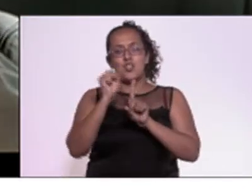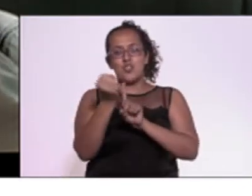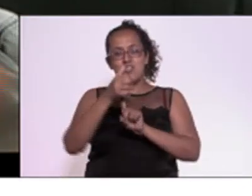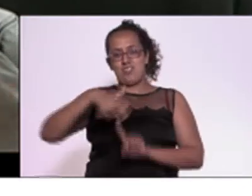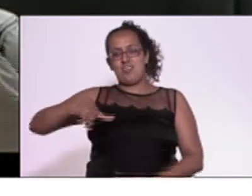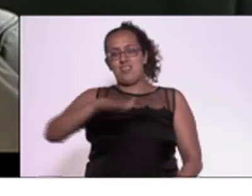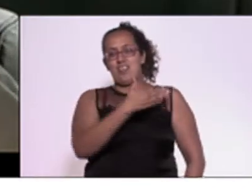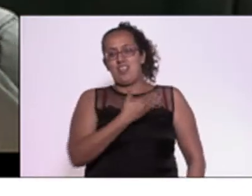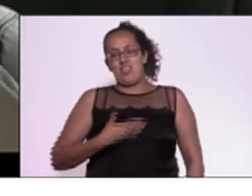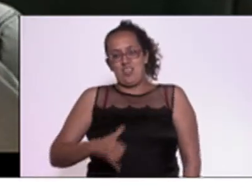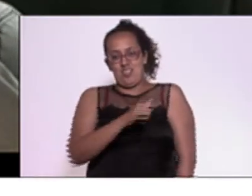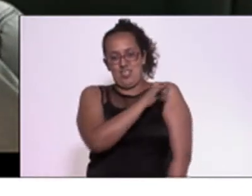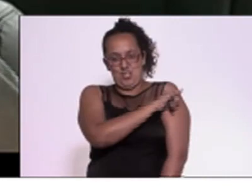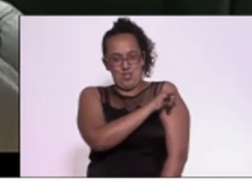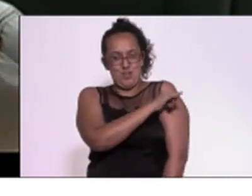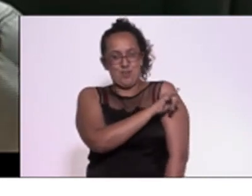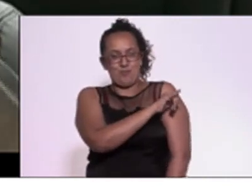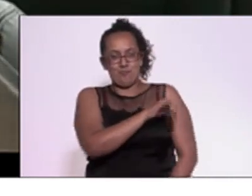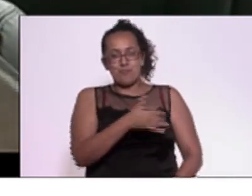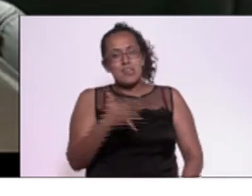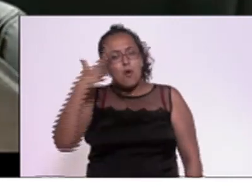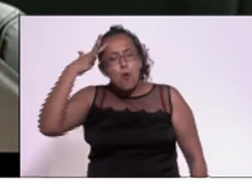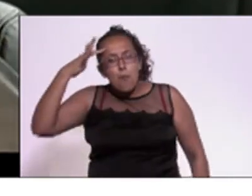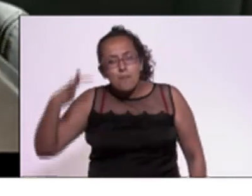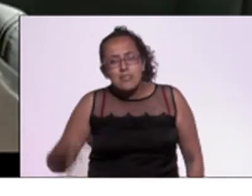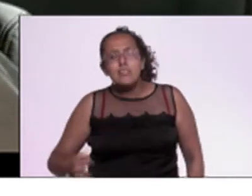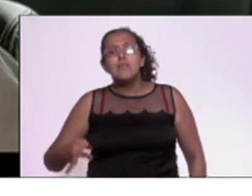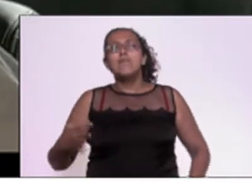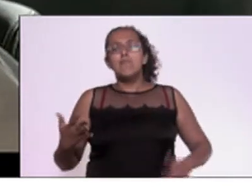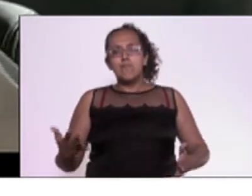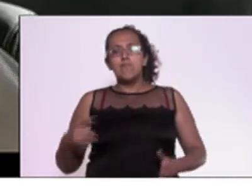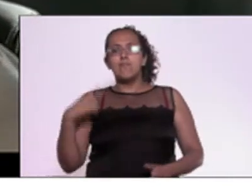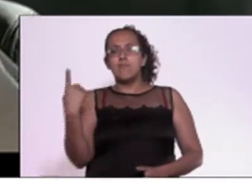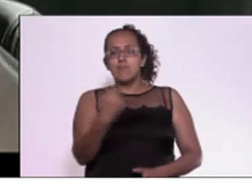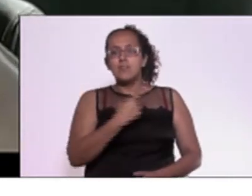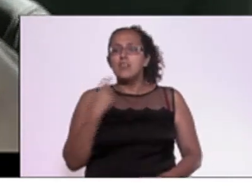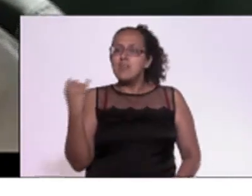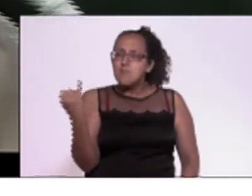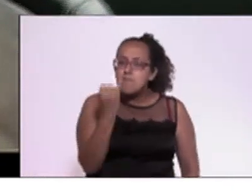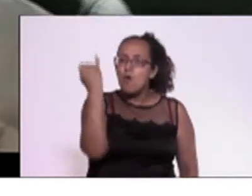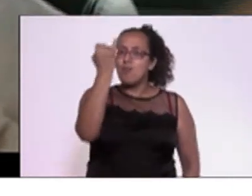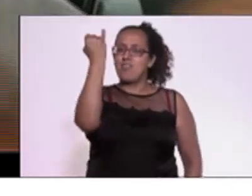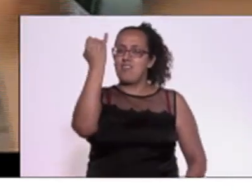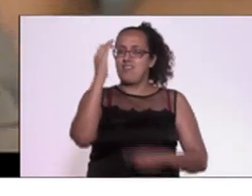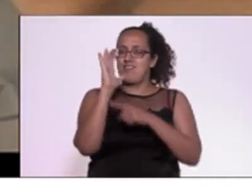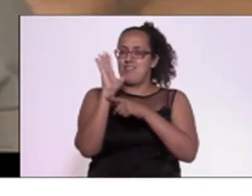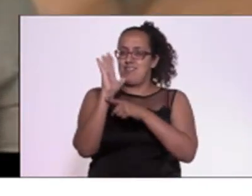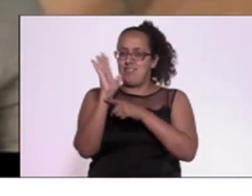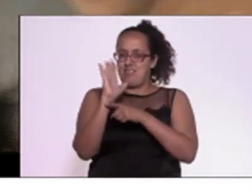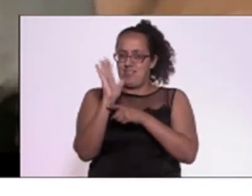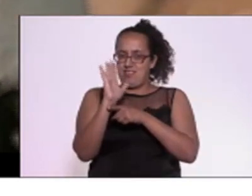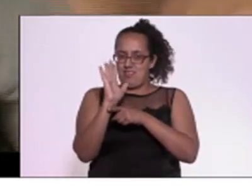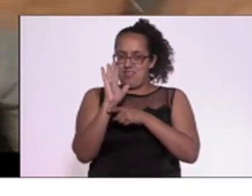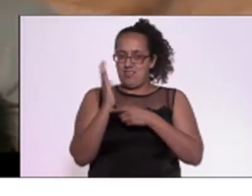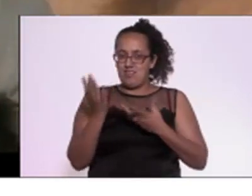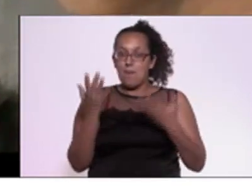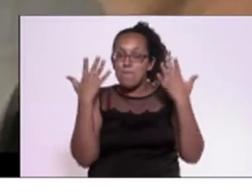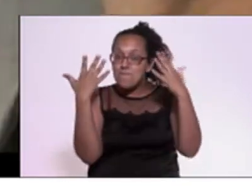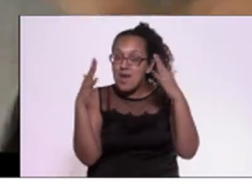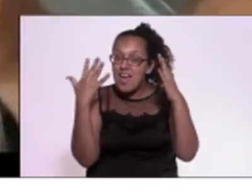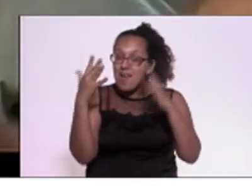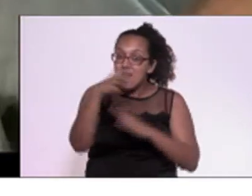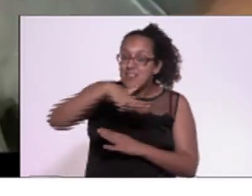ali, oficialmente, o Ponto Cine. Então, eu quero, Adailton, primeiro, antes de